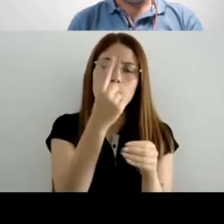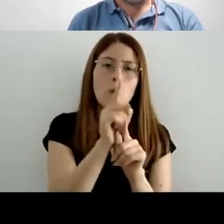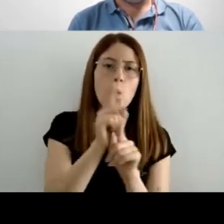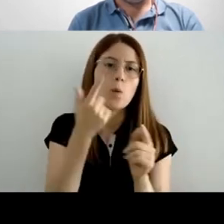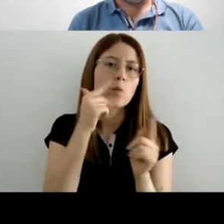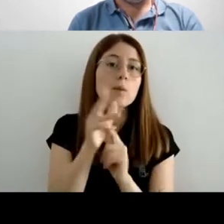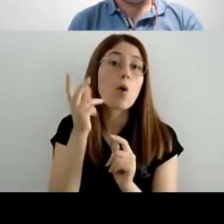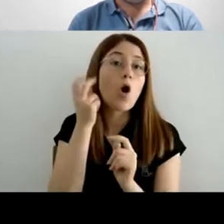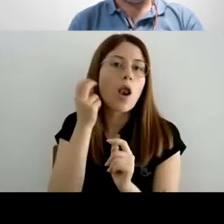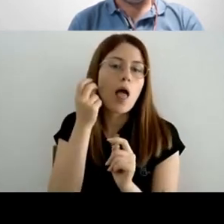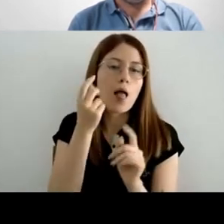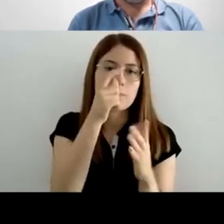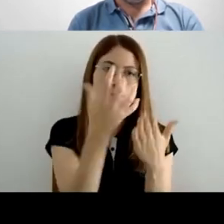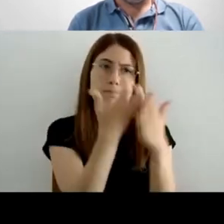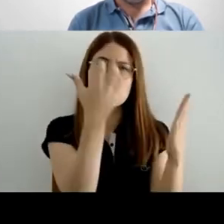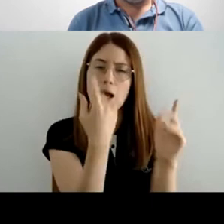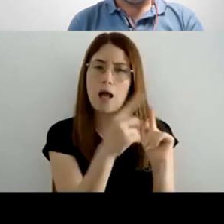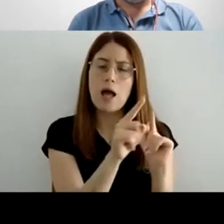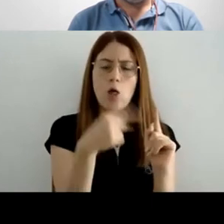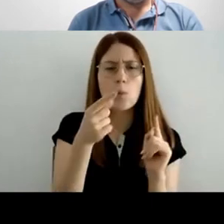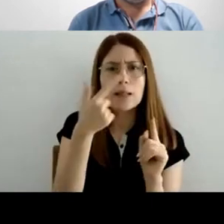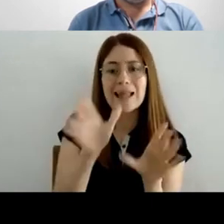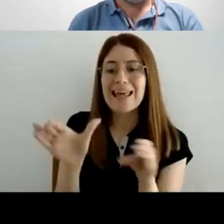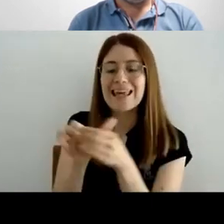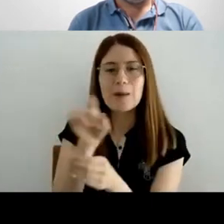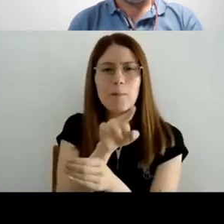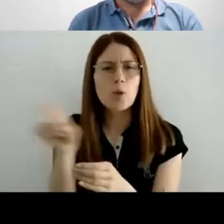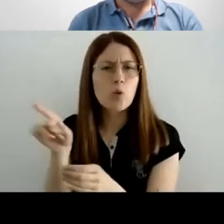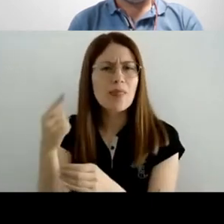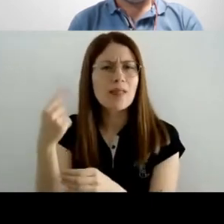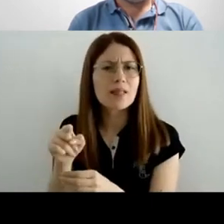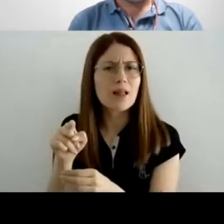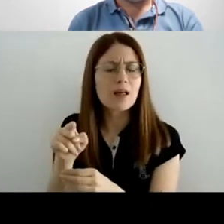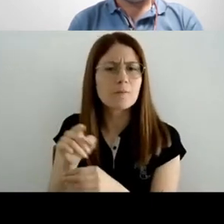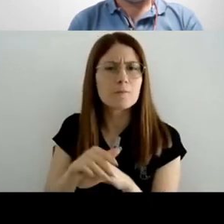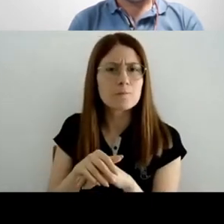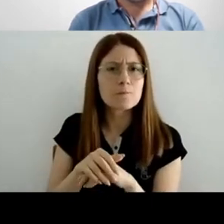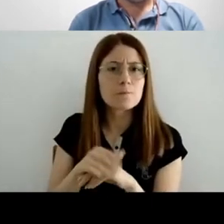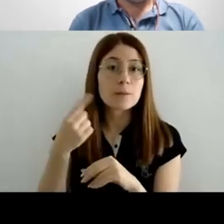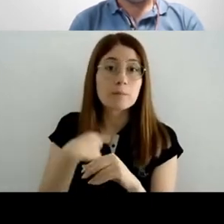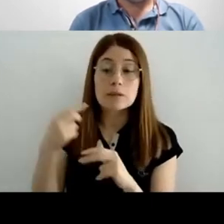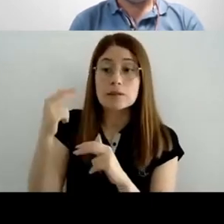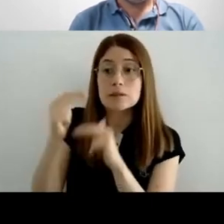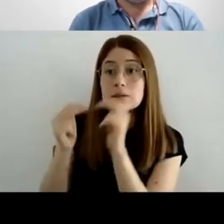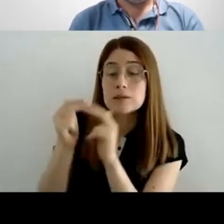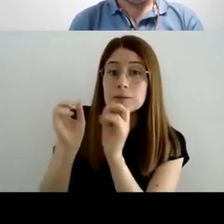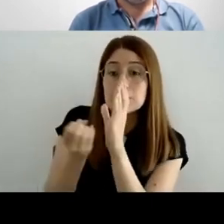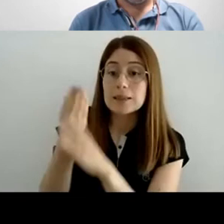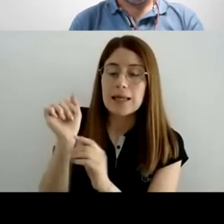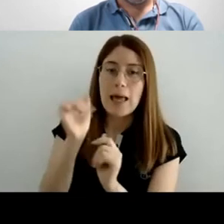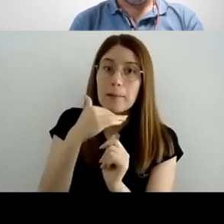Cristiano Ronaldo, se quisermos, e que depois temos a equipa toda que tem que não só construir o talento dessa